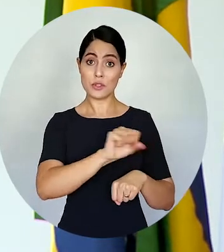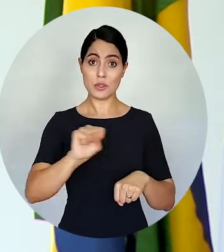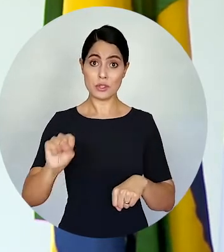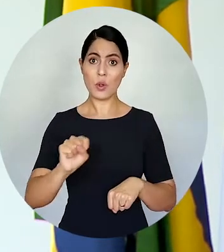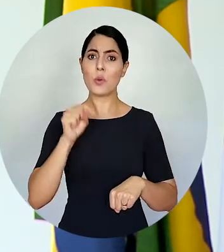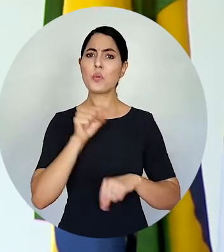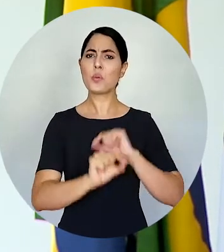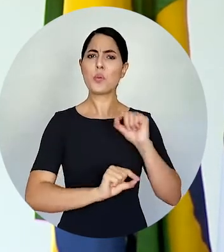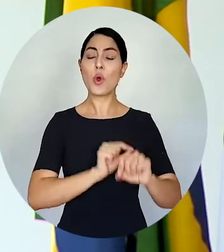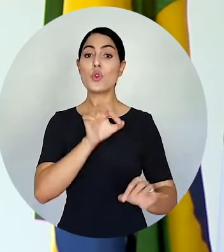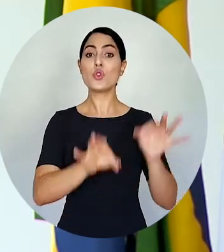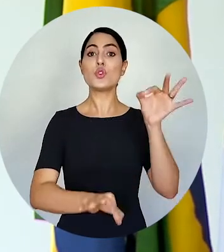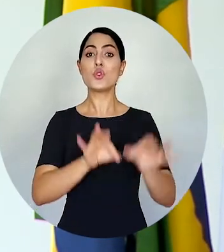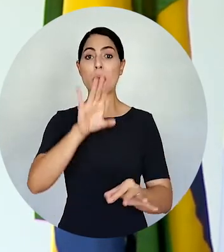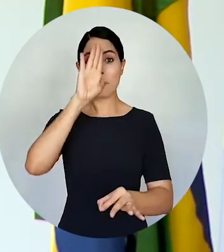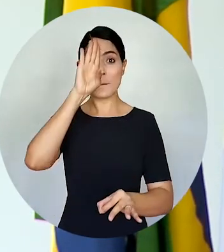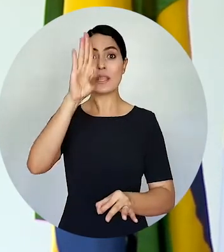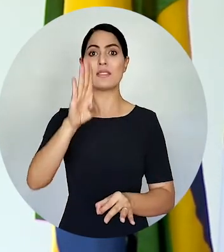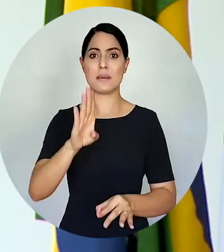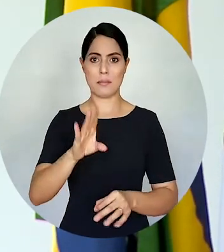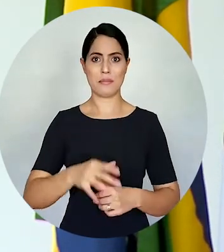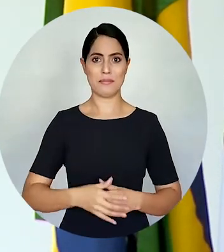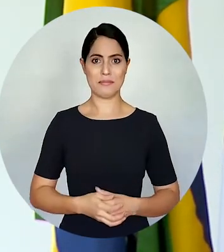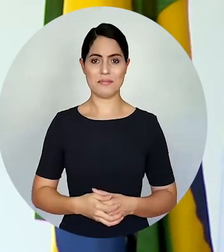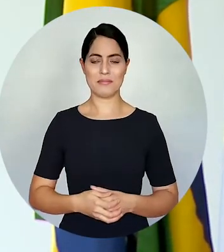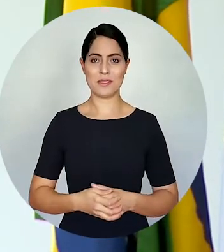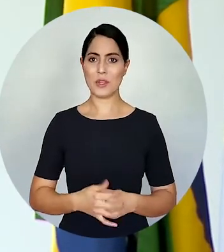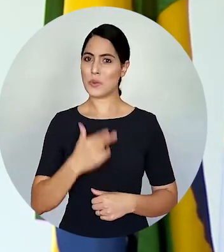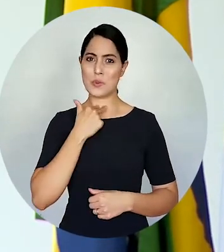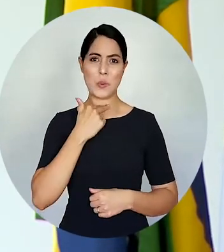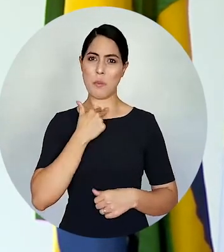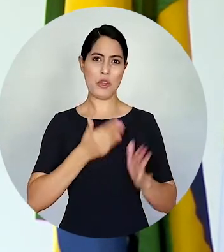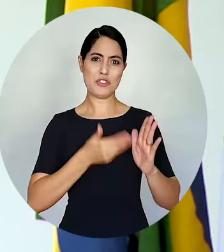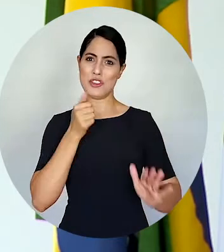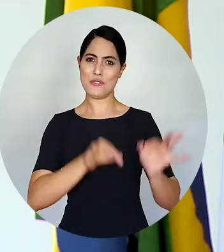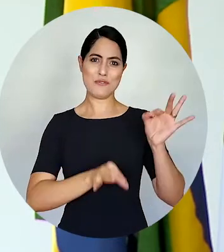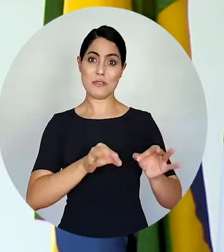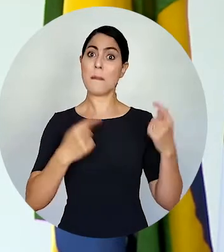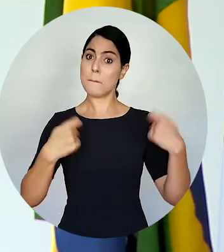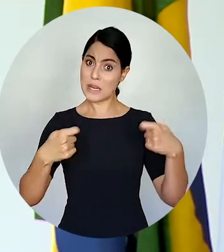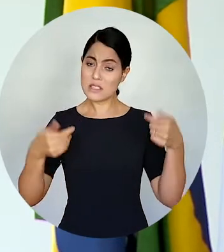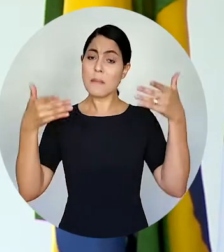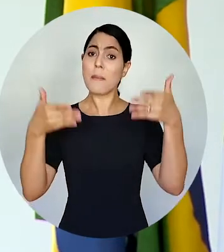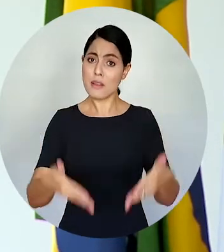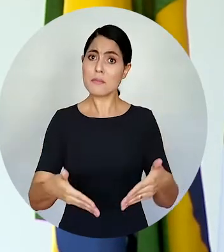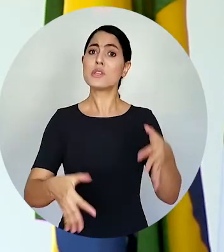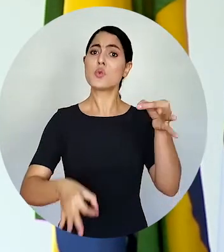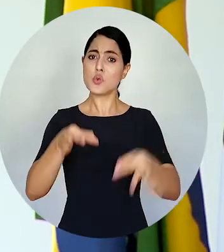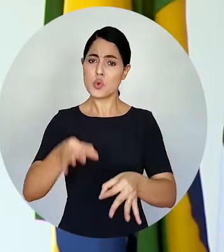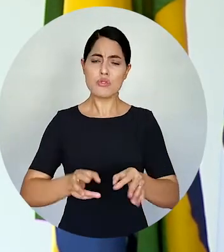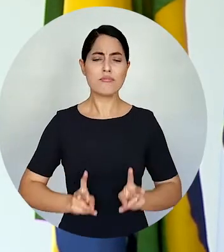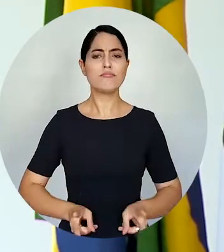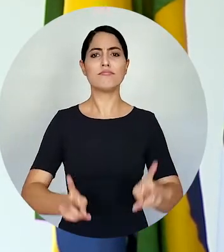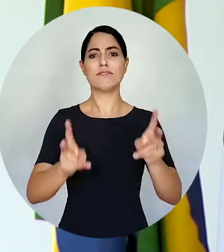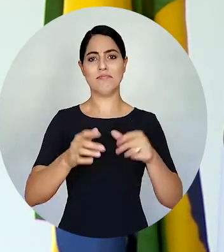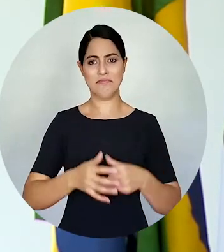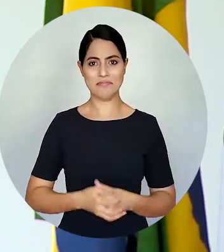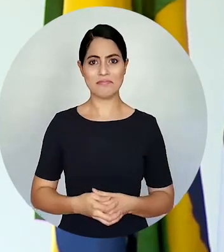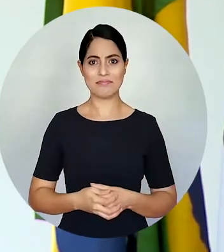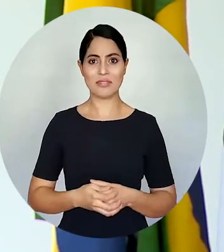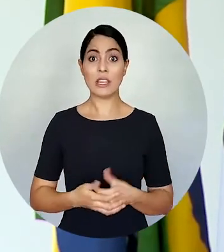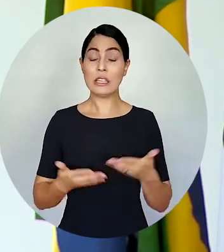justiça, indispensável à sua administração. Nessa trajetória, a busca foi incansável